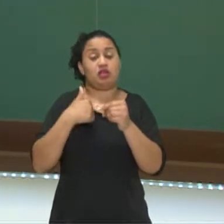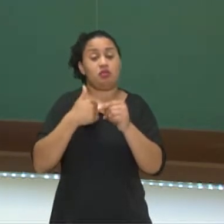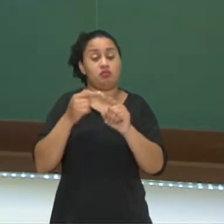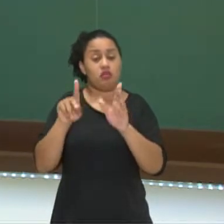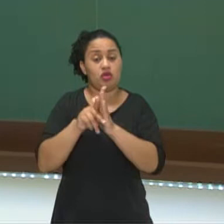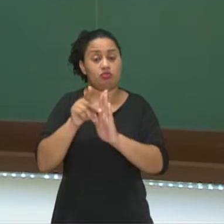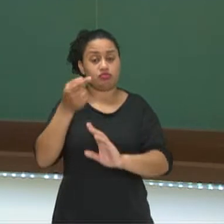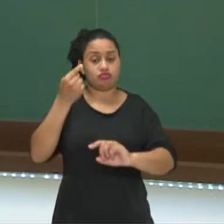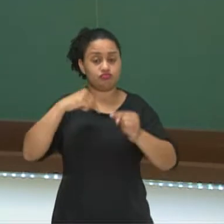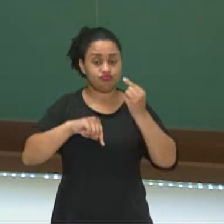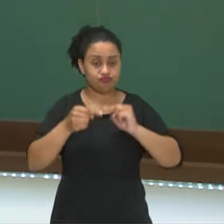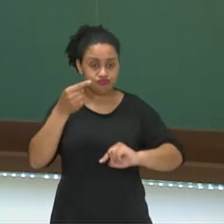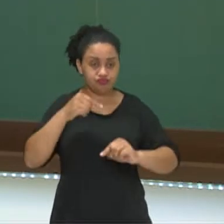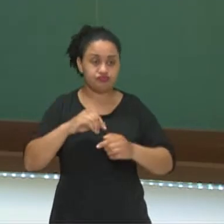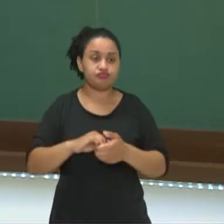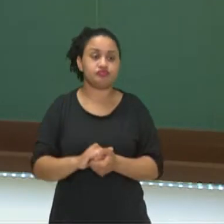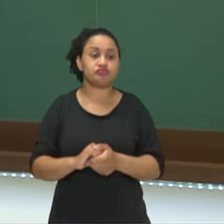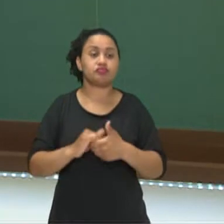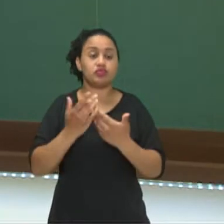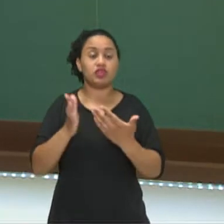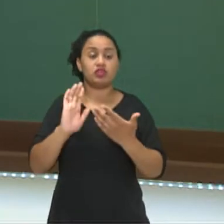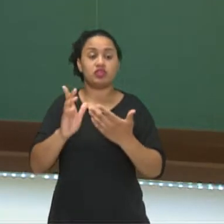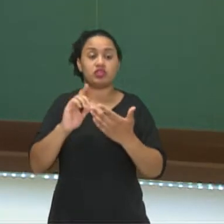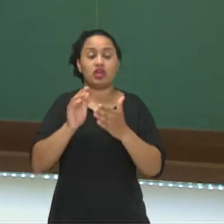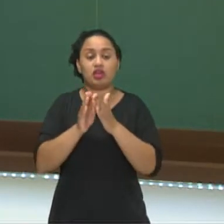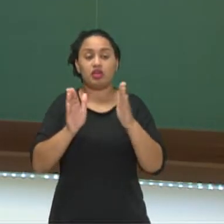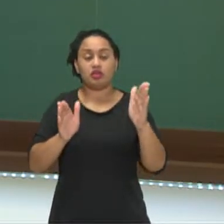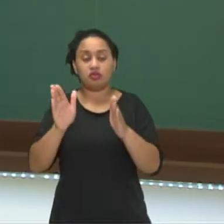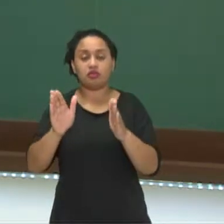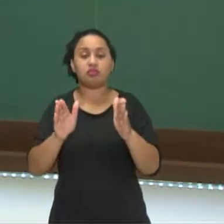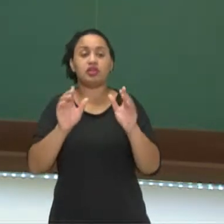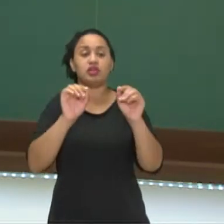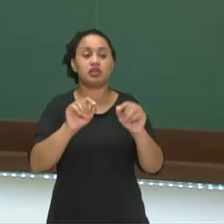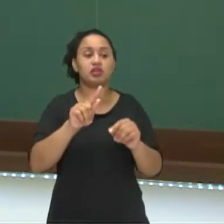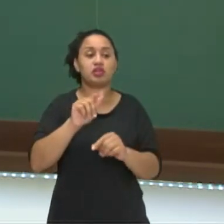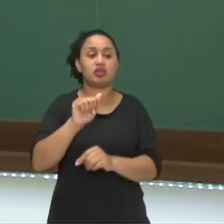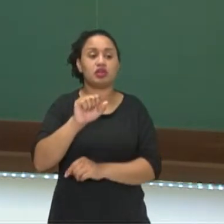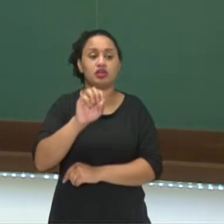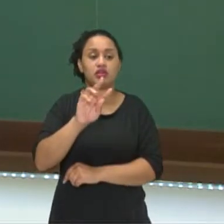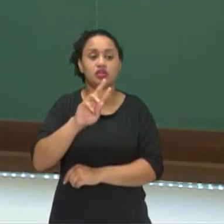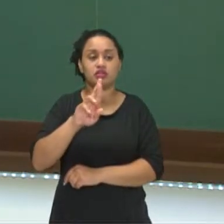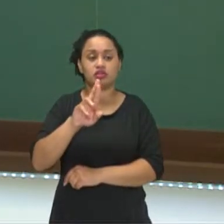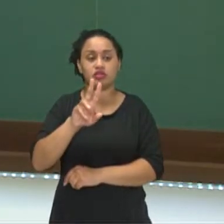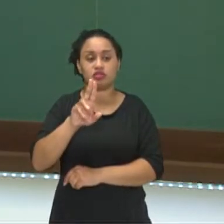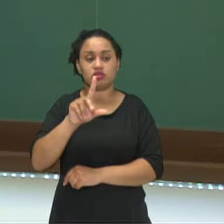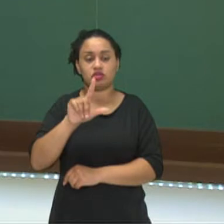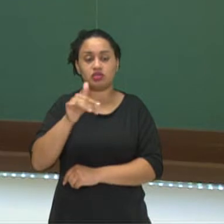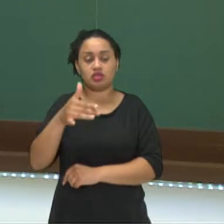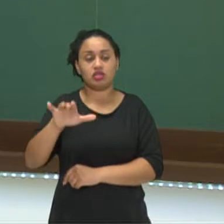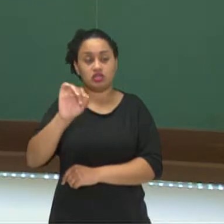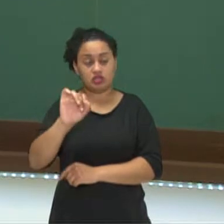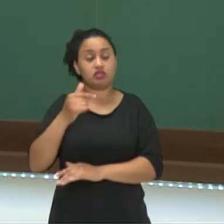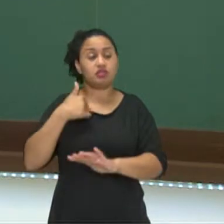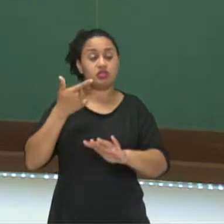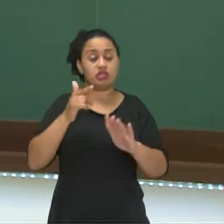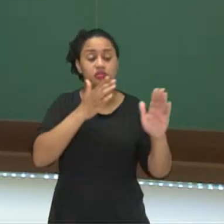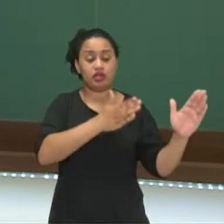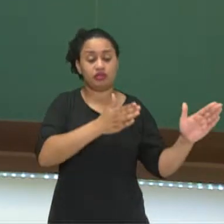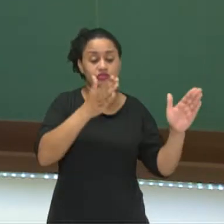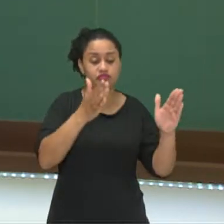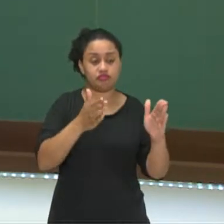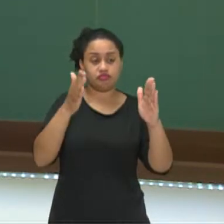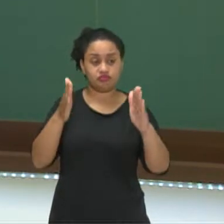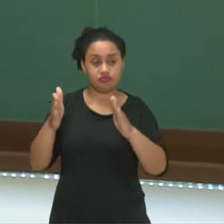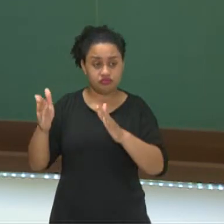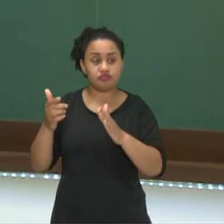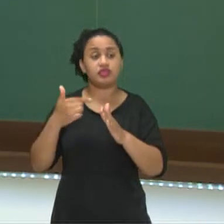organismo, tá? Então aqui nós já passamos para a fase de gastrulação. Então determinadas etapas aqui